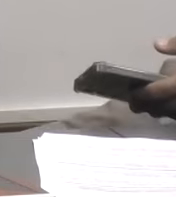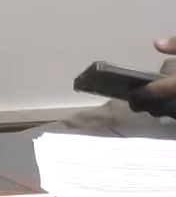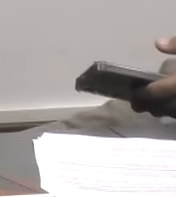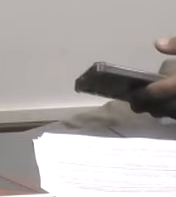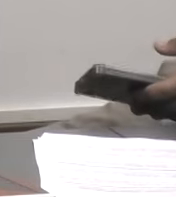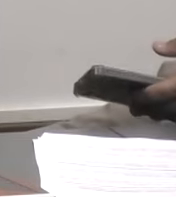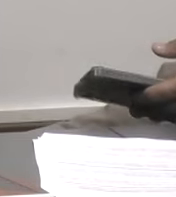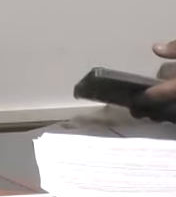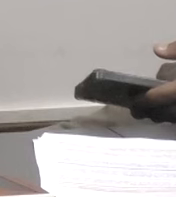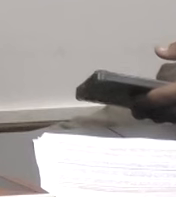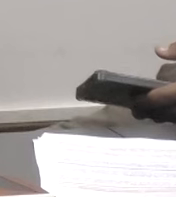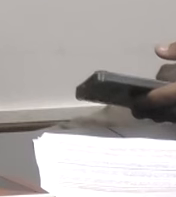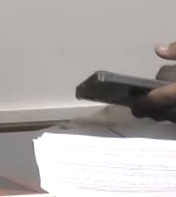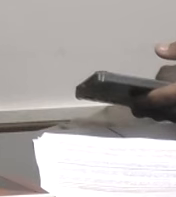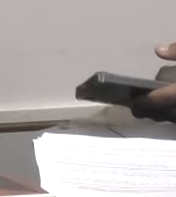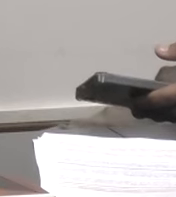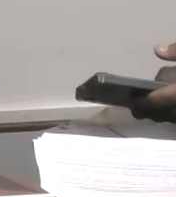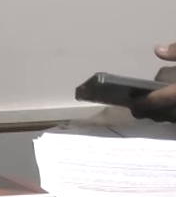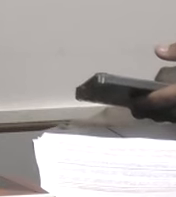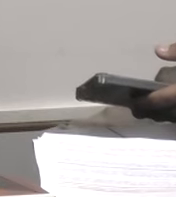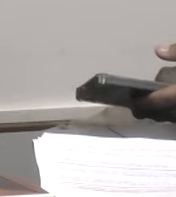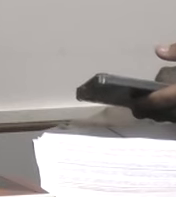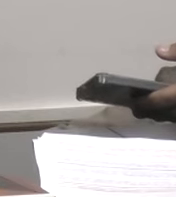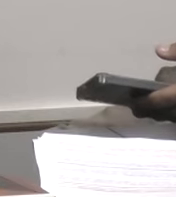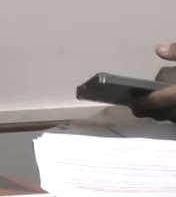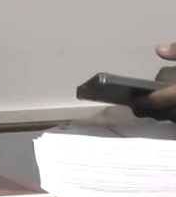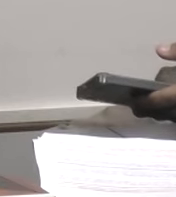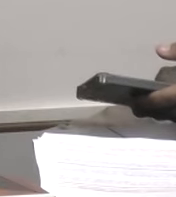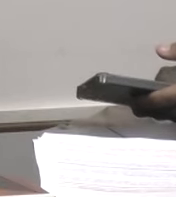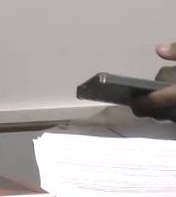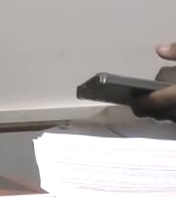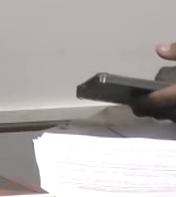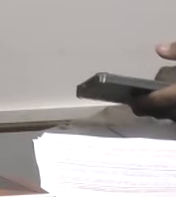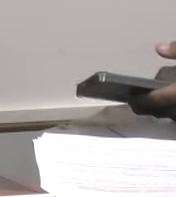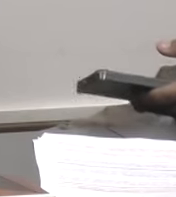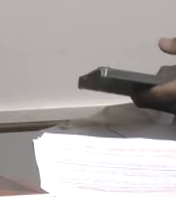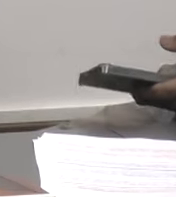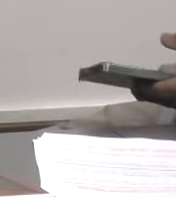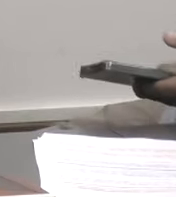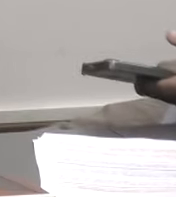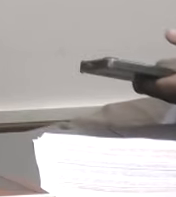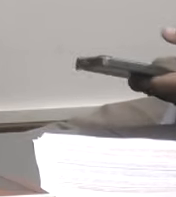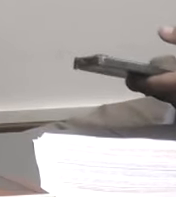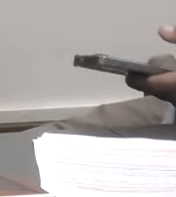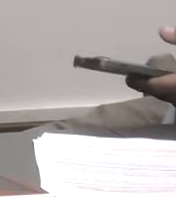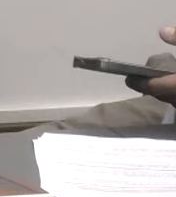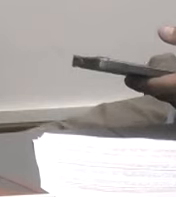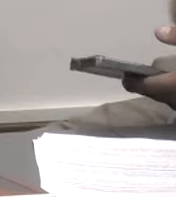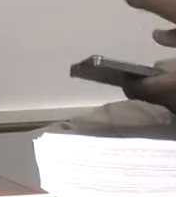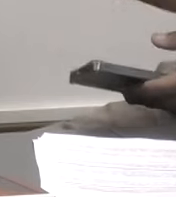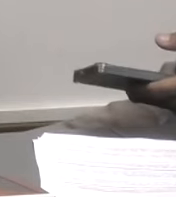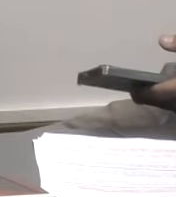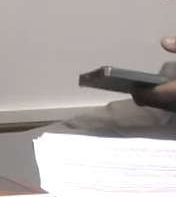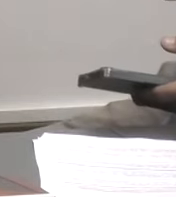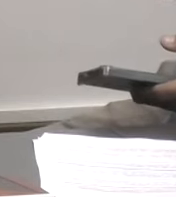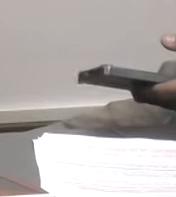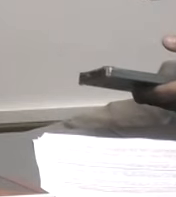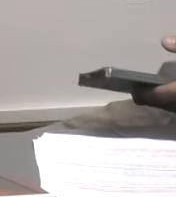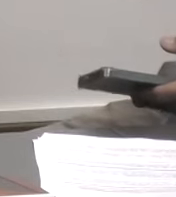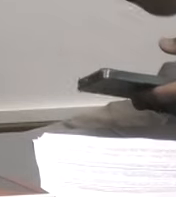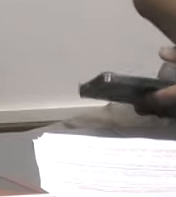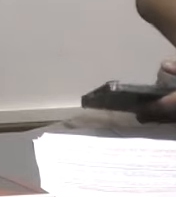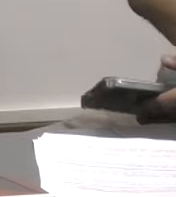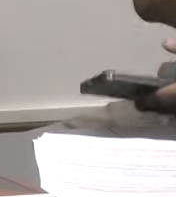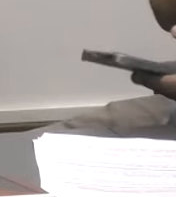Agora, em vista disso que aconteceu... deputado Amorim, em vista dessa desgraceira, deputado De La